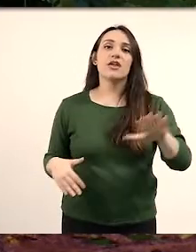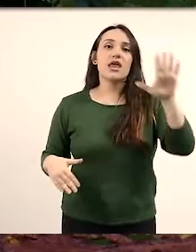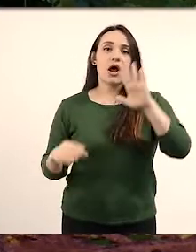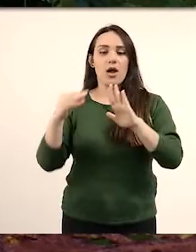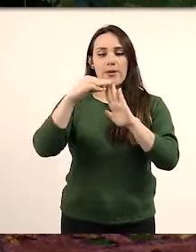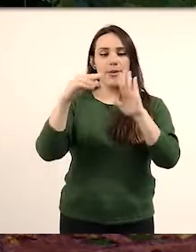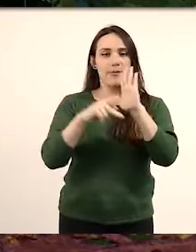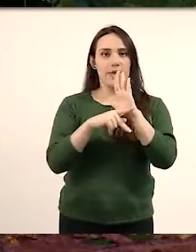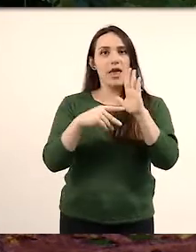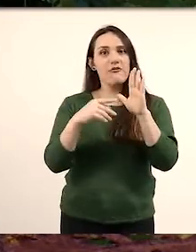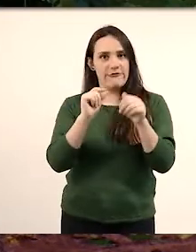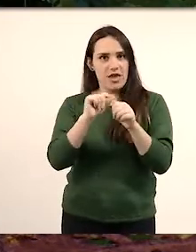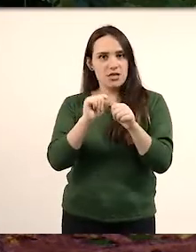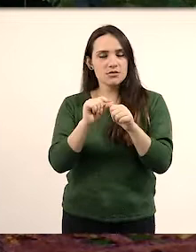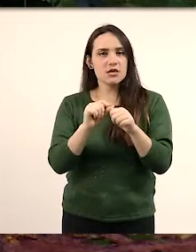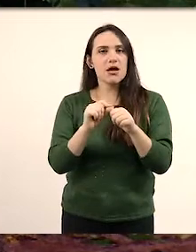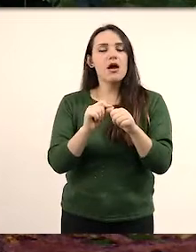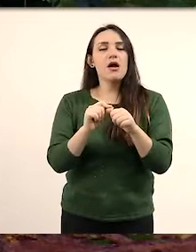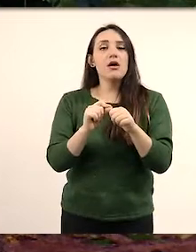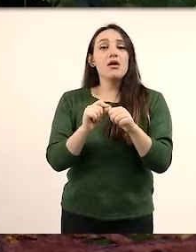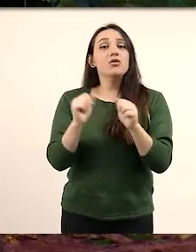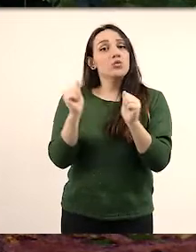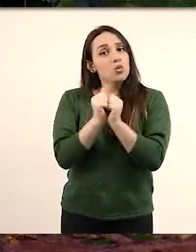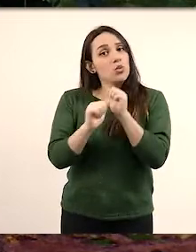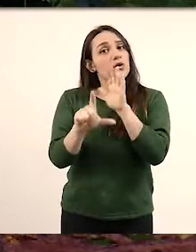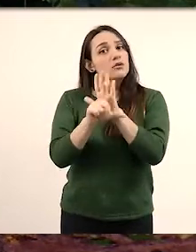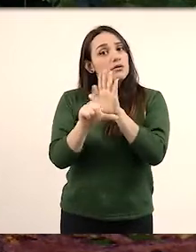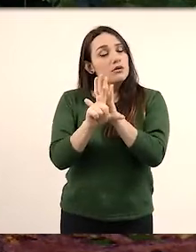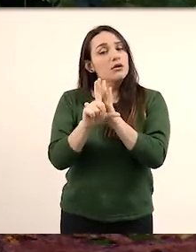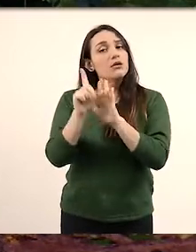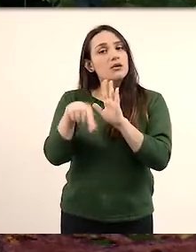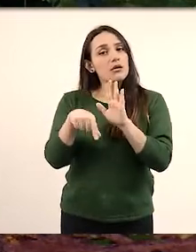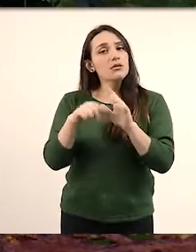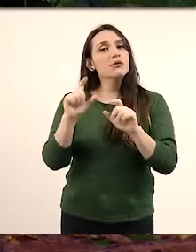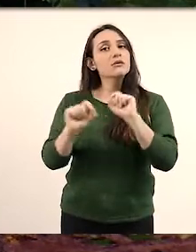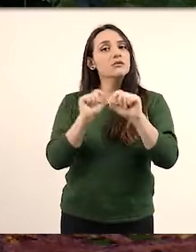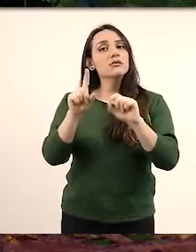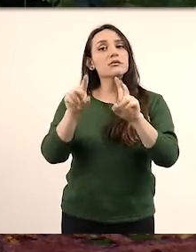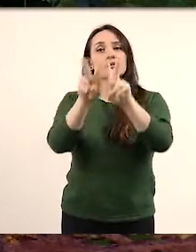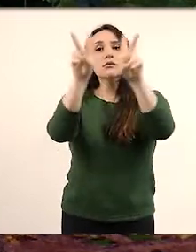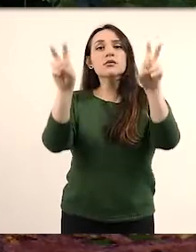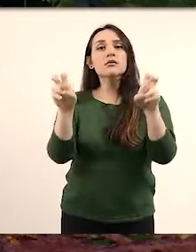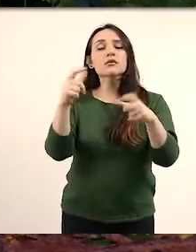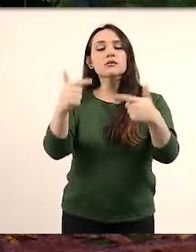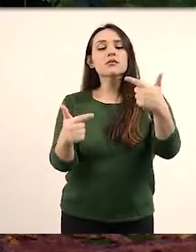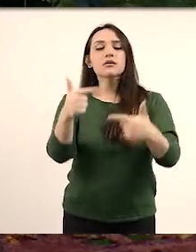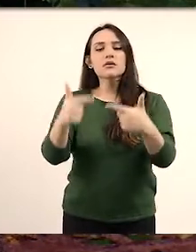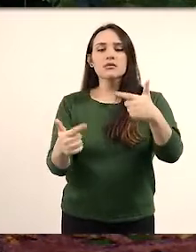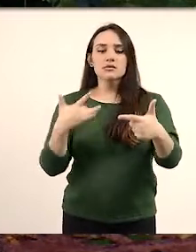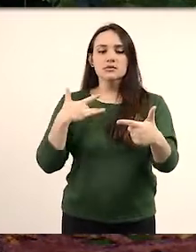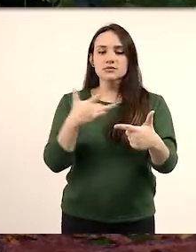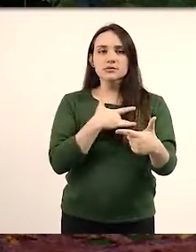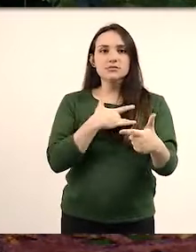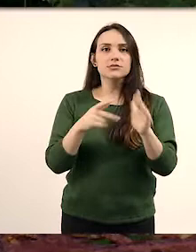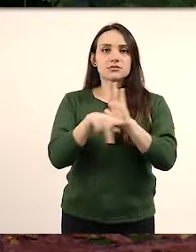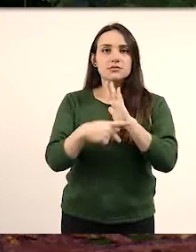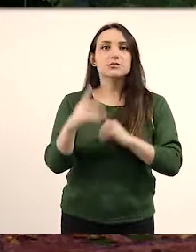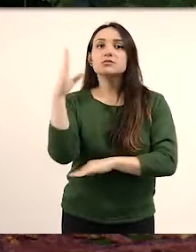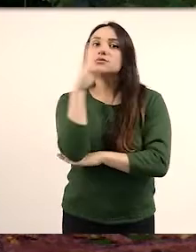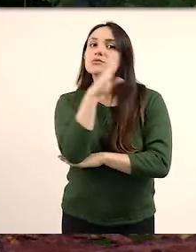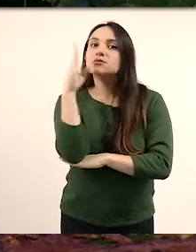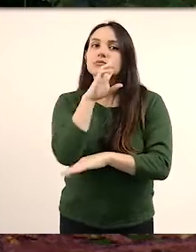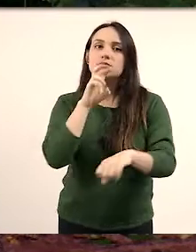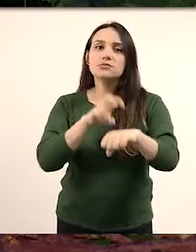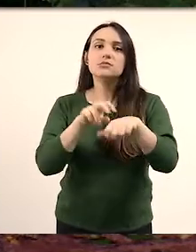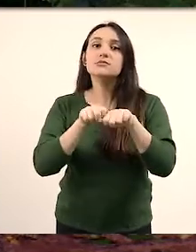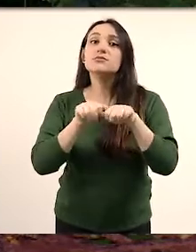federal, que também se relacionava com uma lei para discutir exatamente as políticas sanitárias geradas por conta